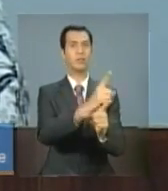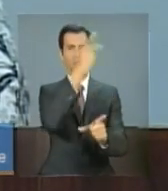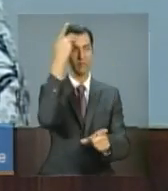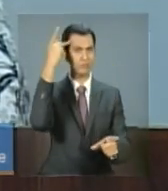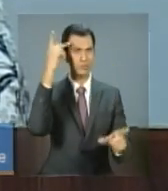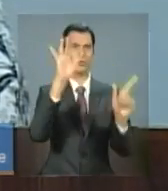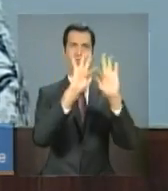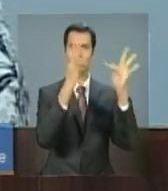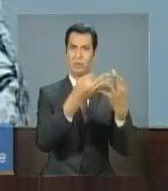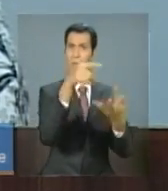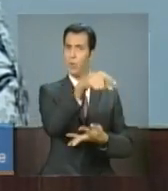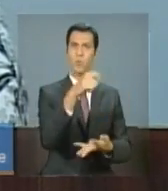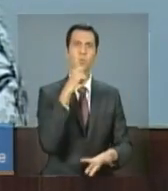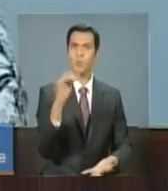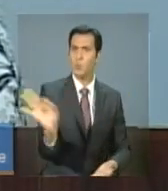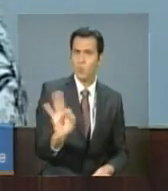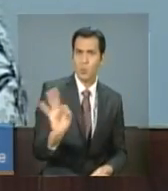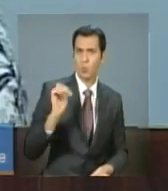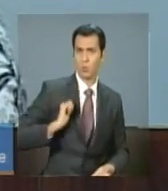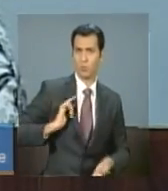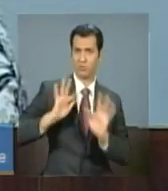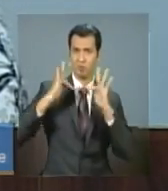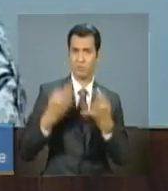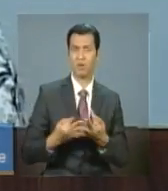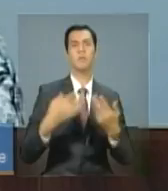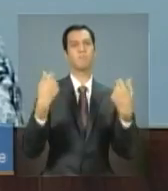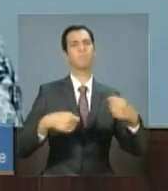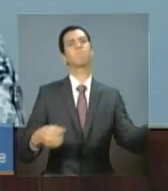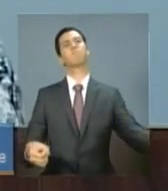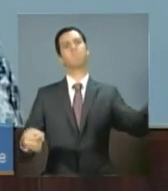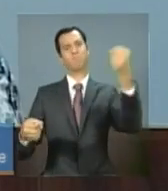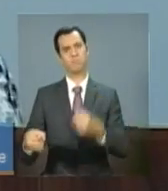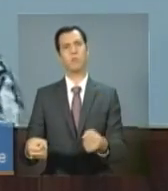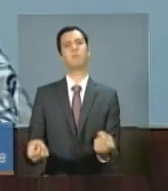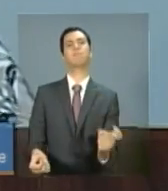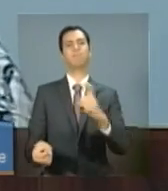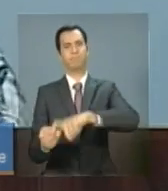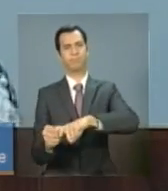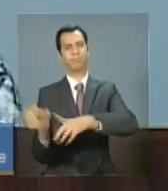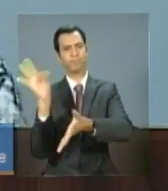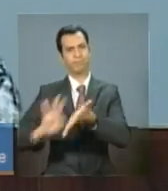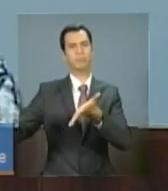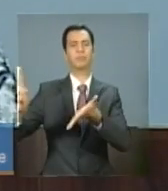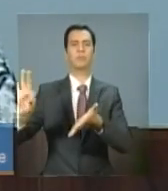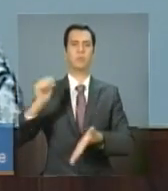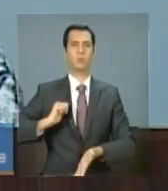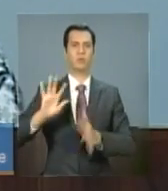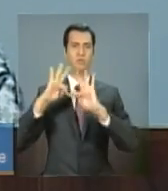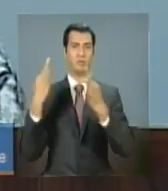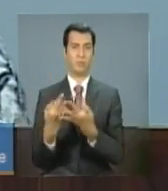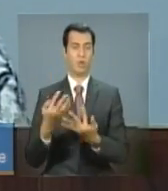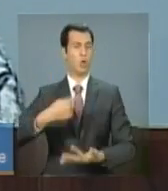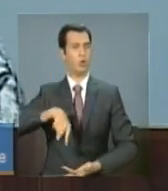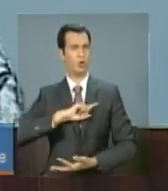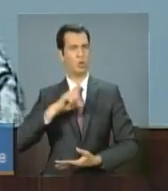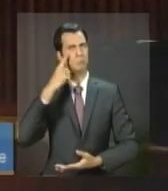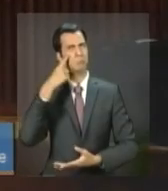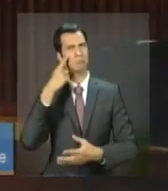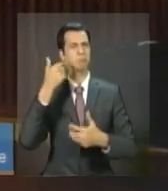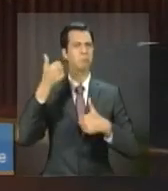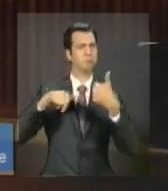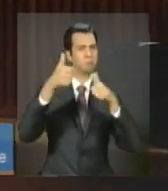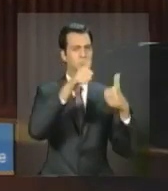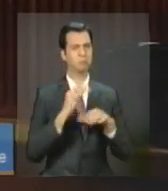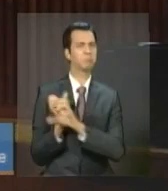acesso ao programa Bolsa Família. Na nossa avaliação, existem ainda 800 mil famílias no Brasil que têm direito ao Bolsa Família e